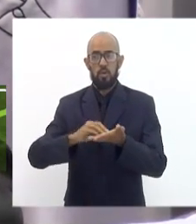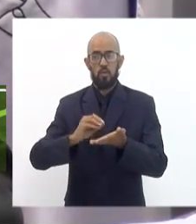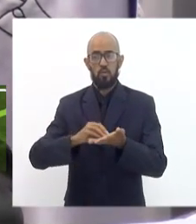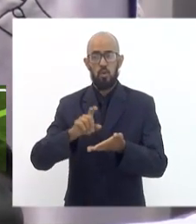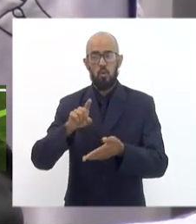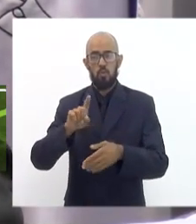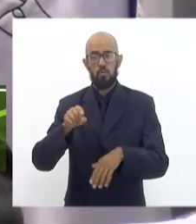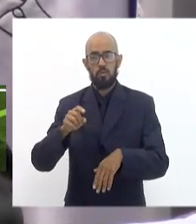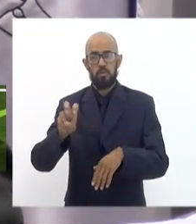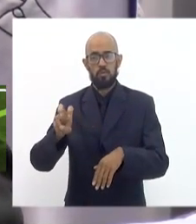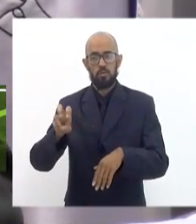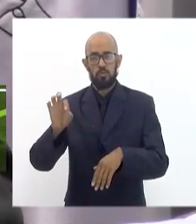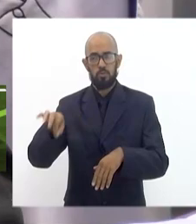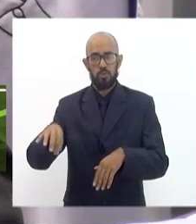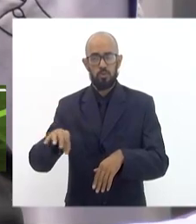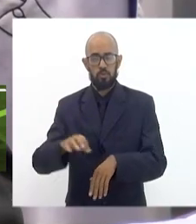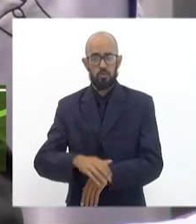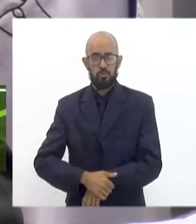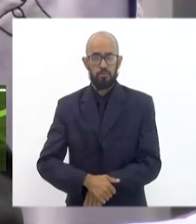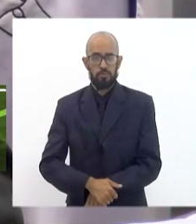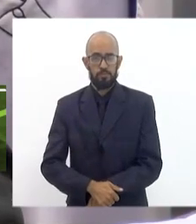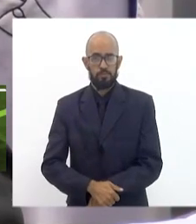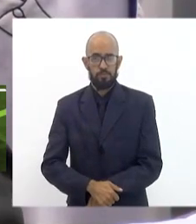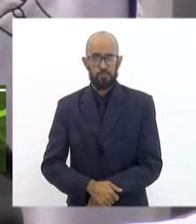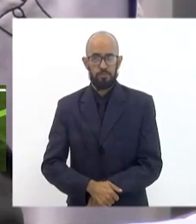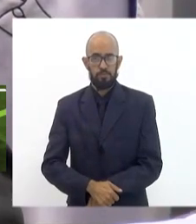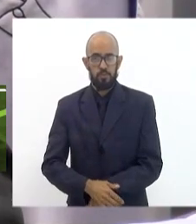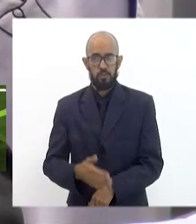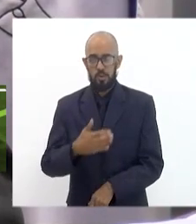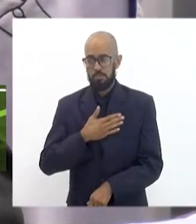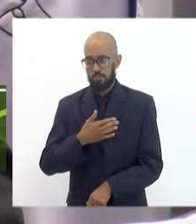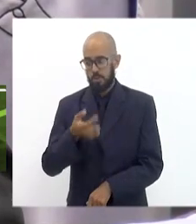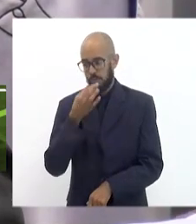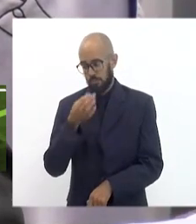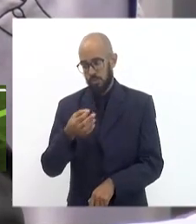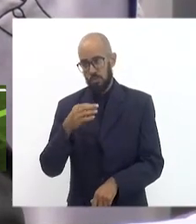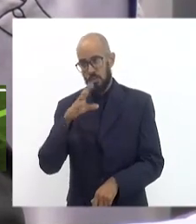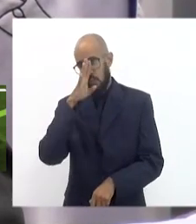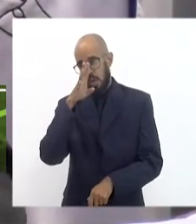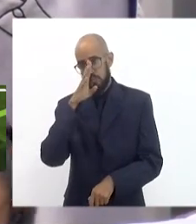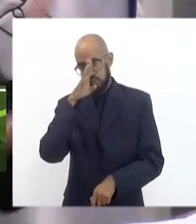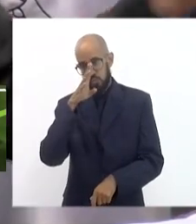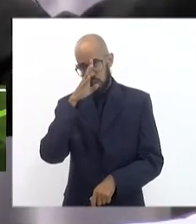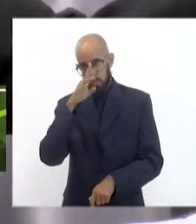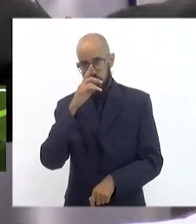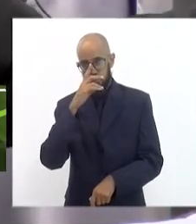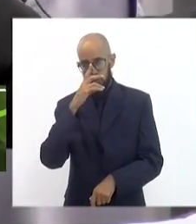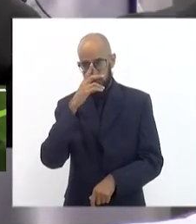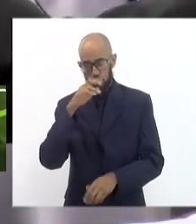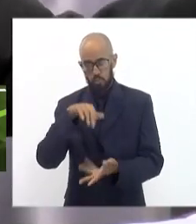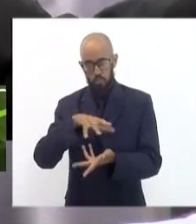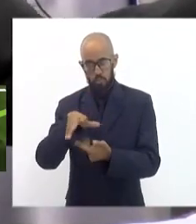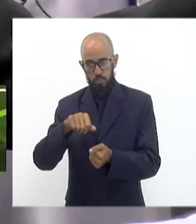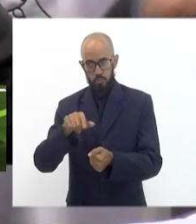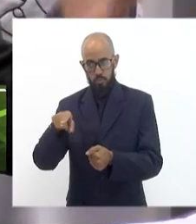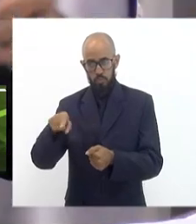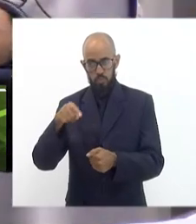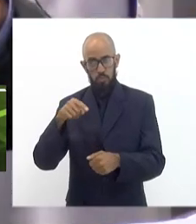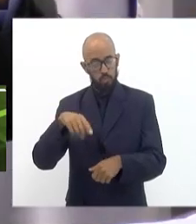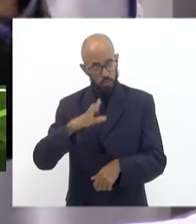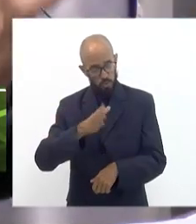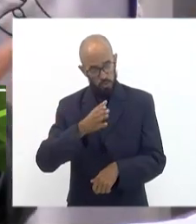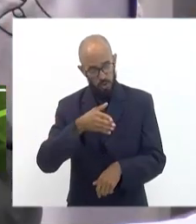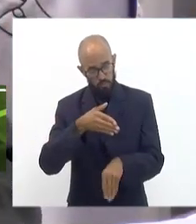cento e eu considero isso um dos maiores Absurdos do mundo que eu soro passou o dia lá em